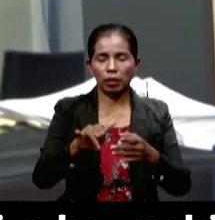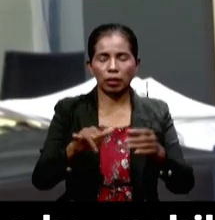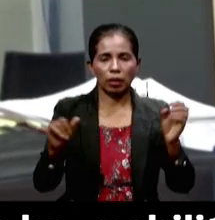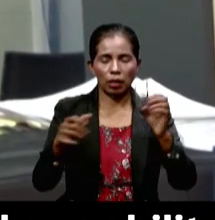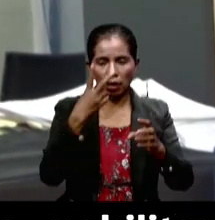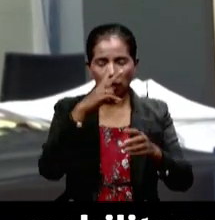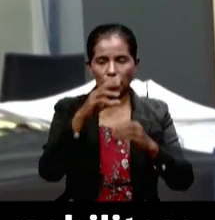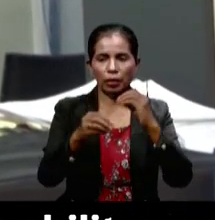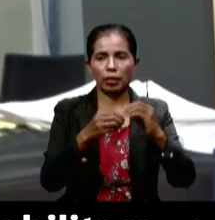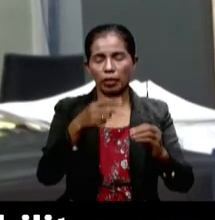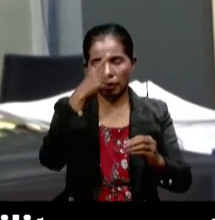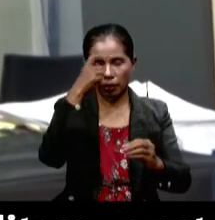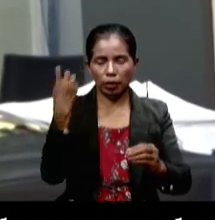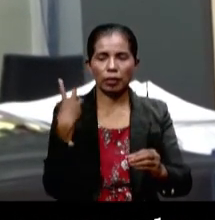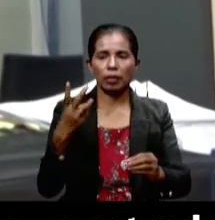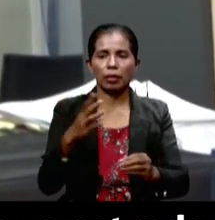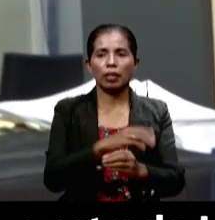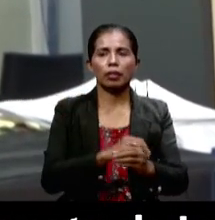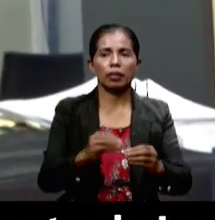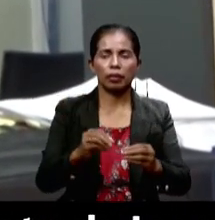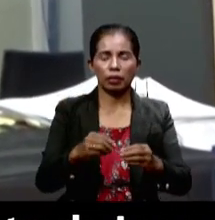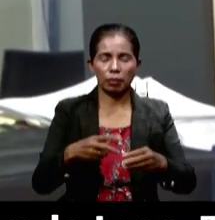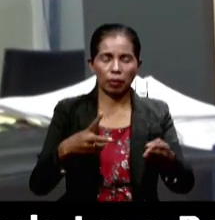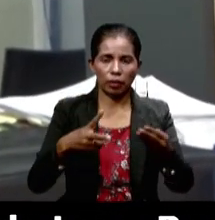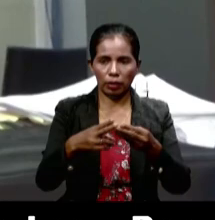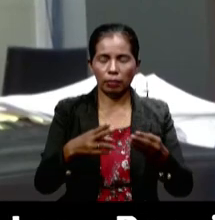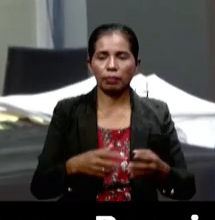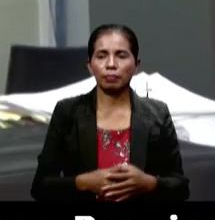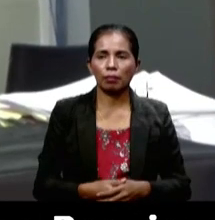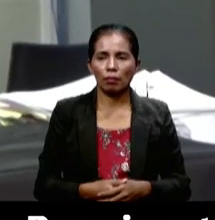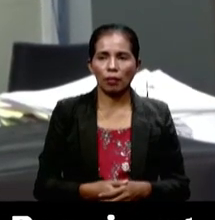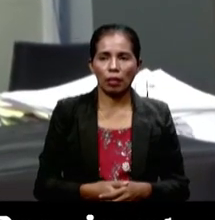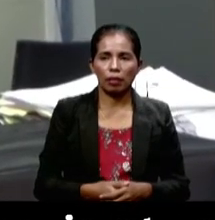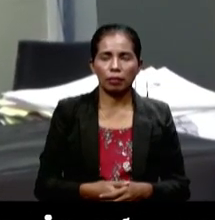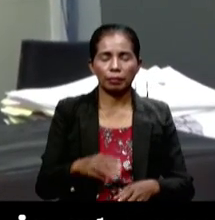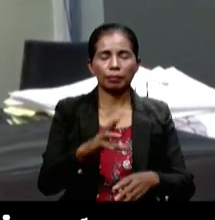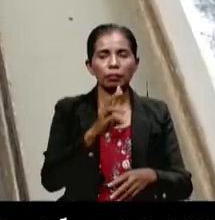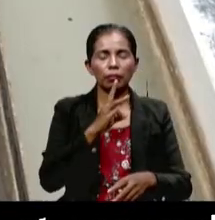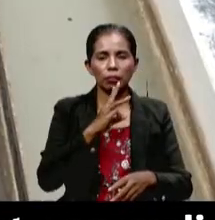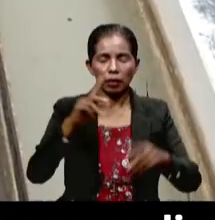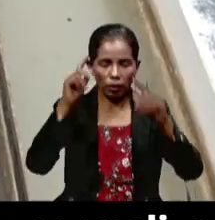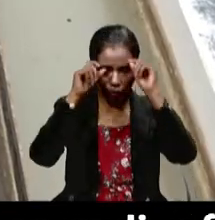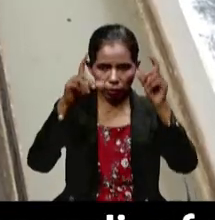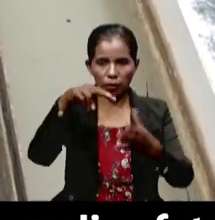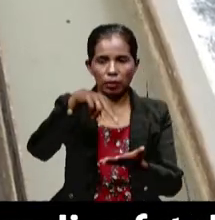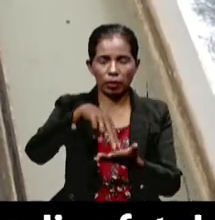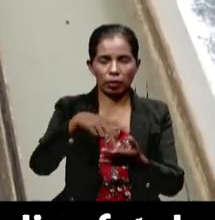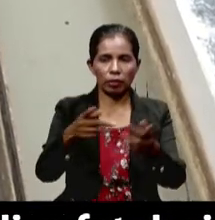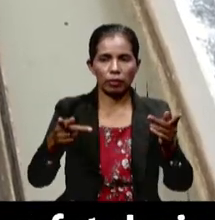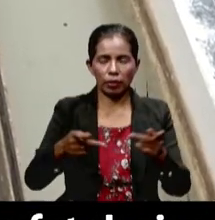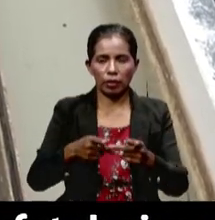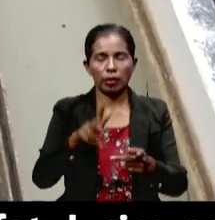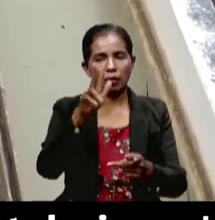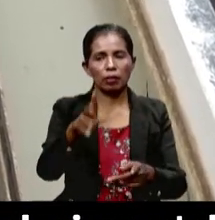considera automaticamente equipa task force para ter Dada uma empresa pública de Timor-Leste estabelece ona balcão e a fatin